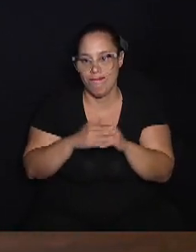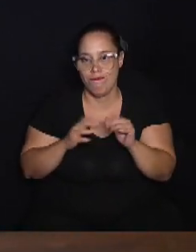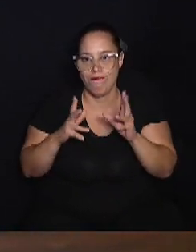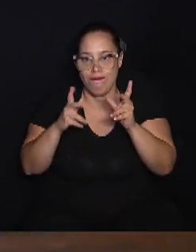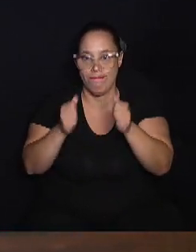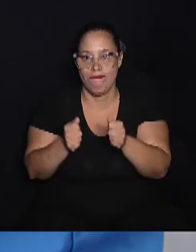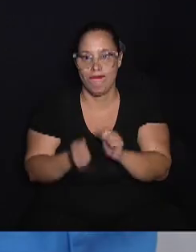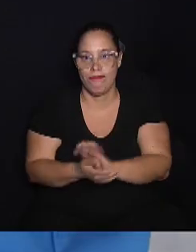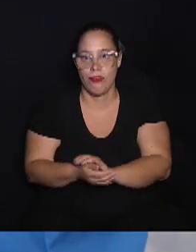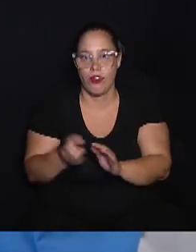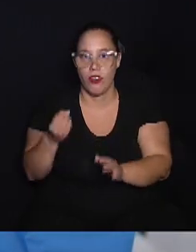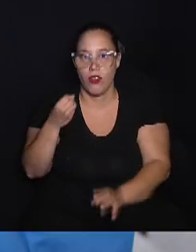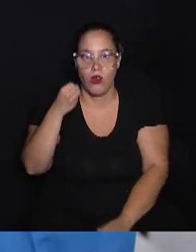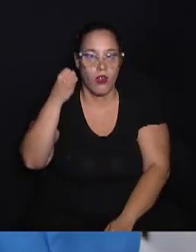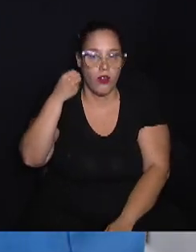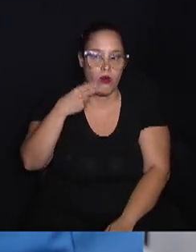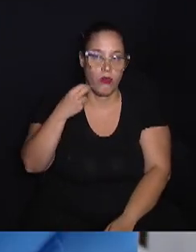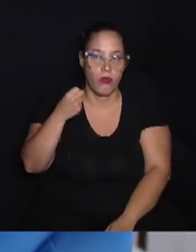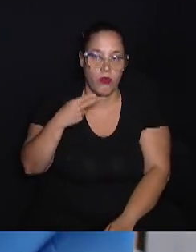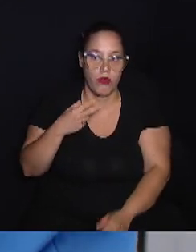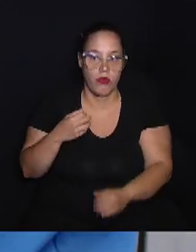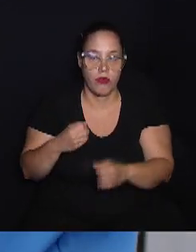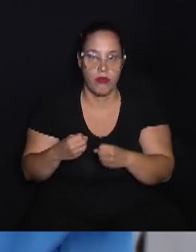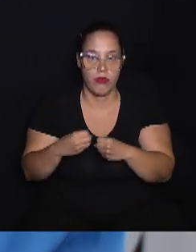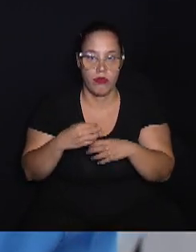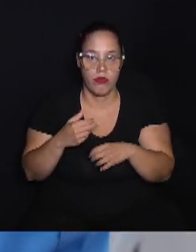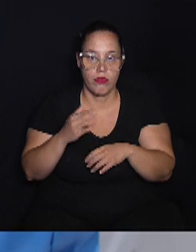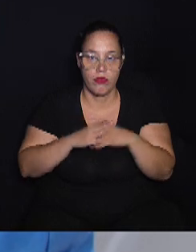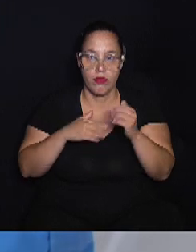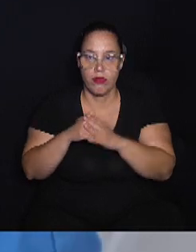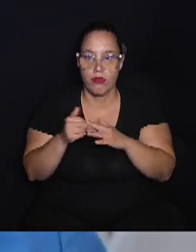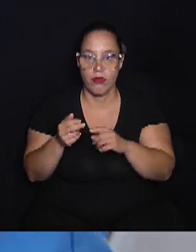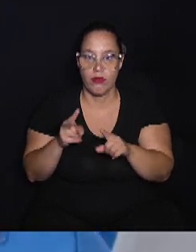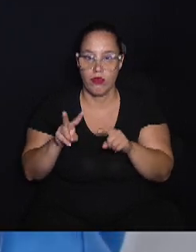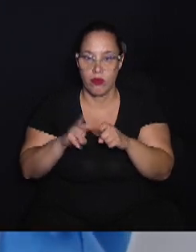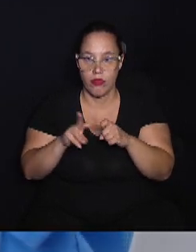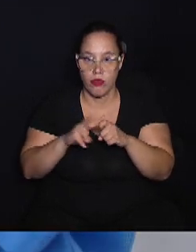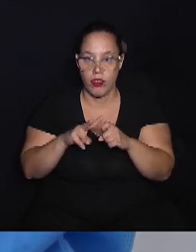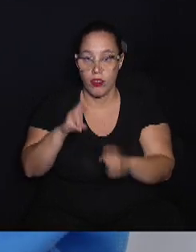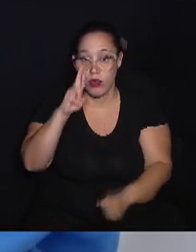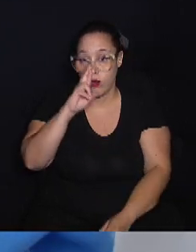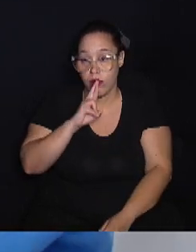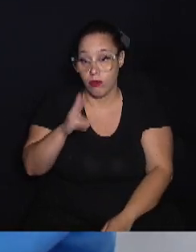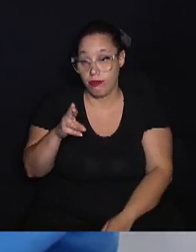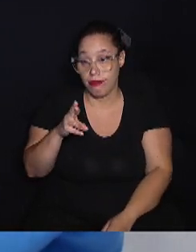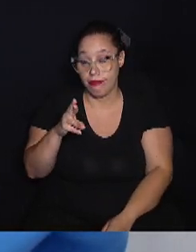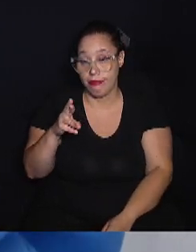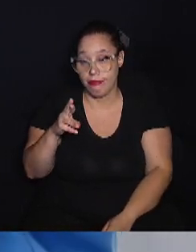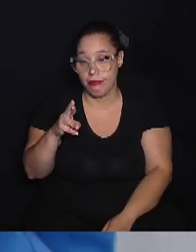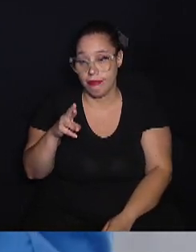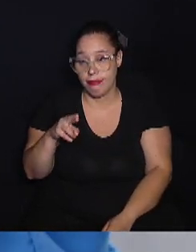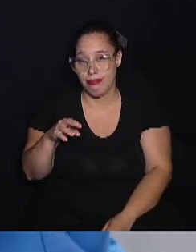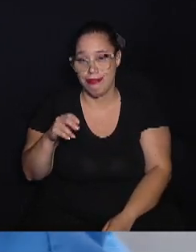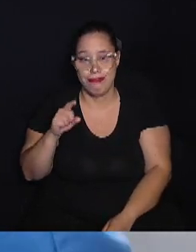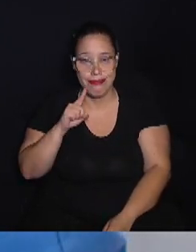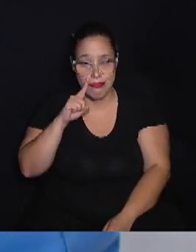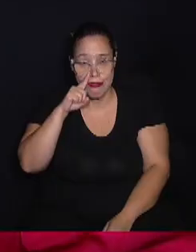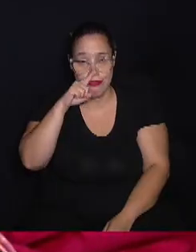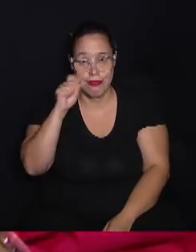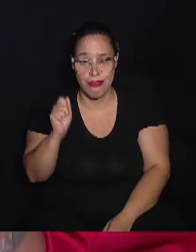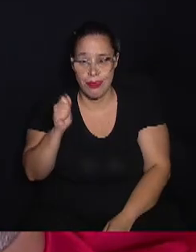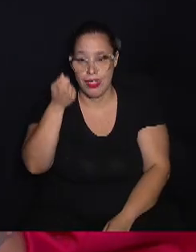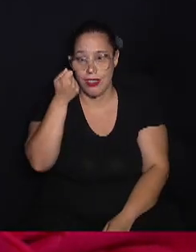fazer o que foi indicado pelo veterinário o tratamento pode não ter resultados esperados ou até mesmo agravar o problema de